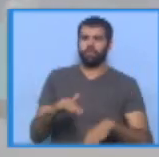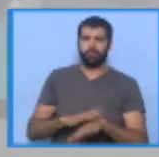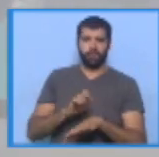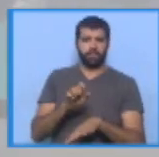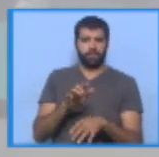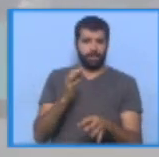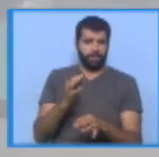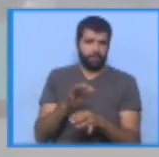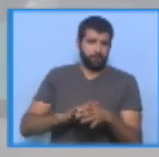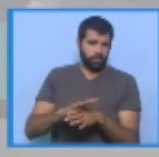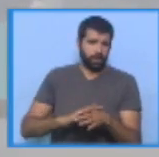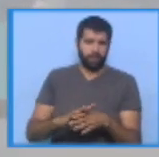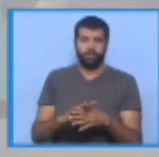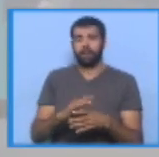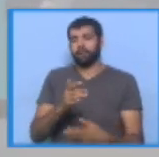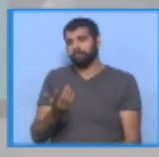As pessoas que podem